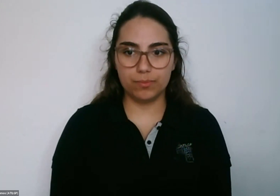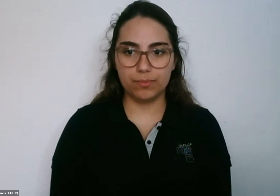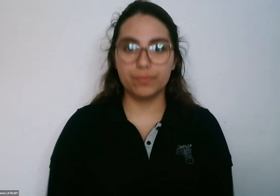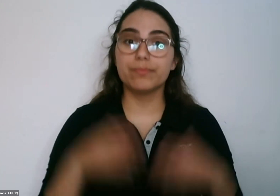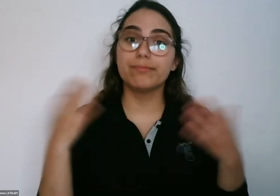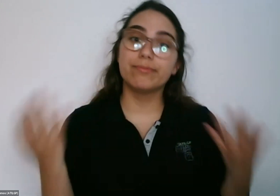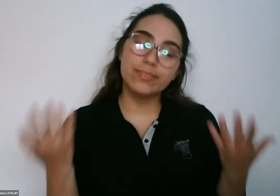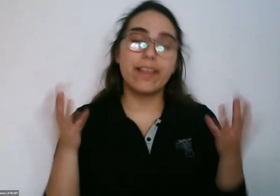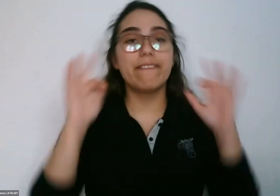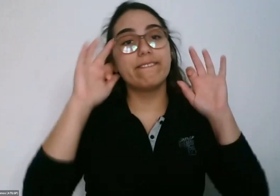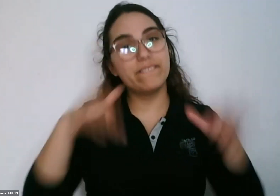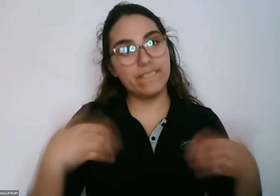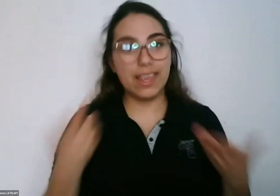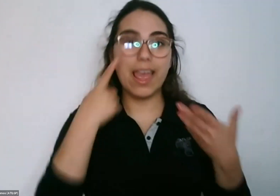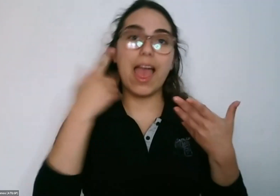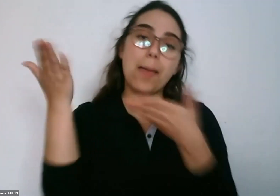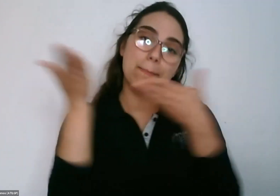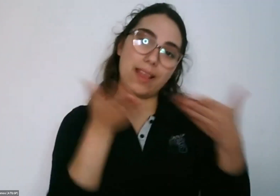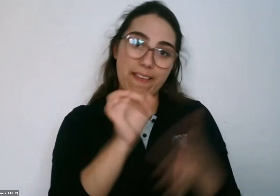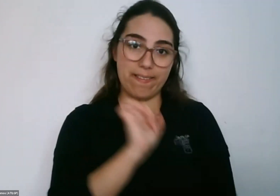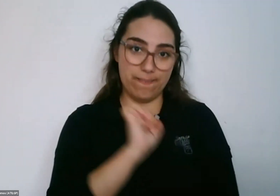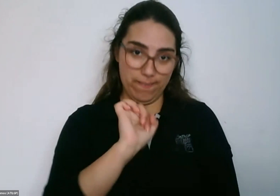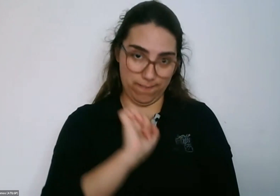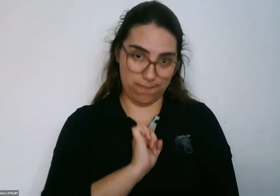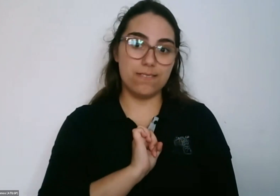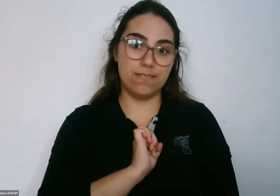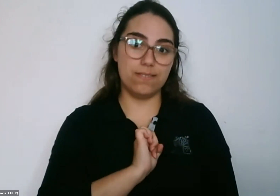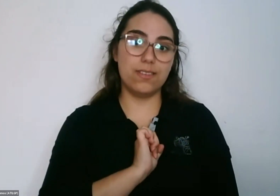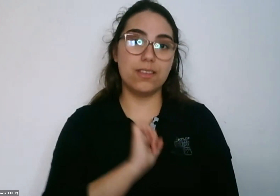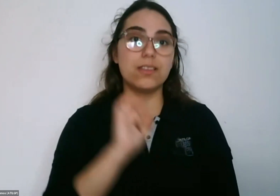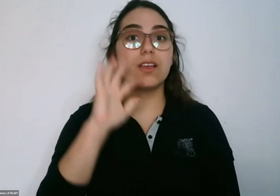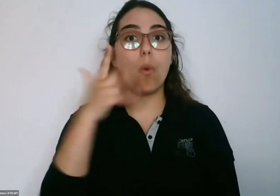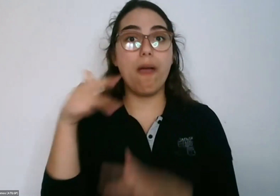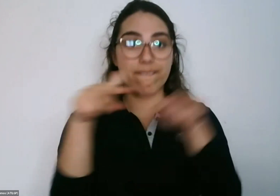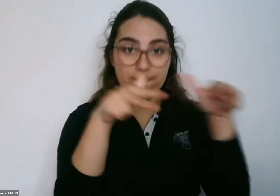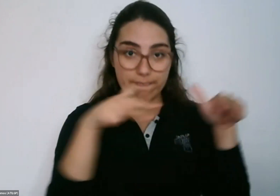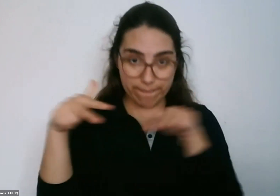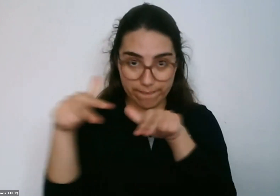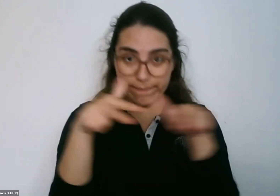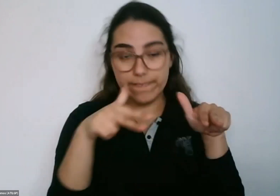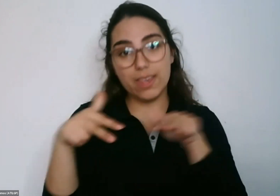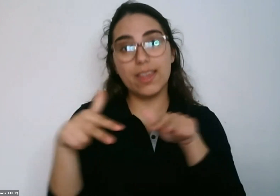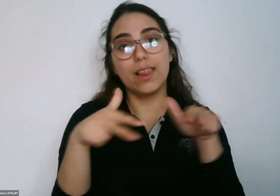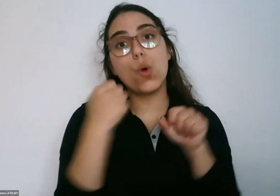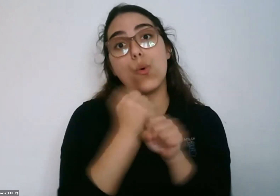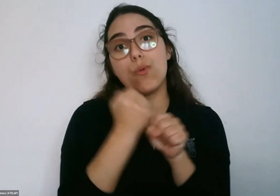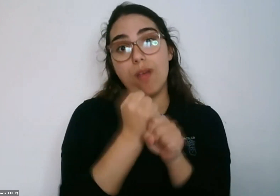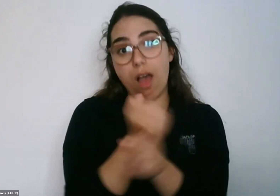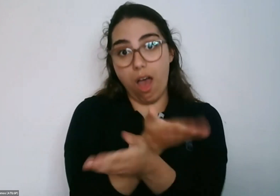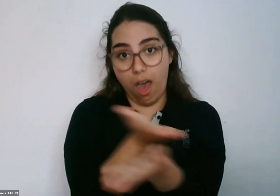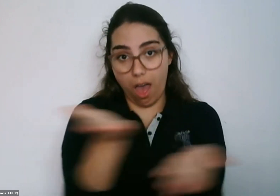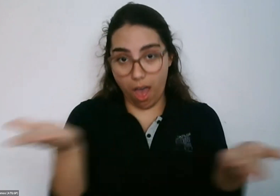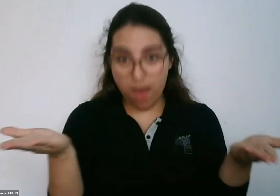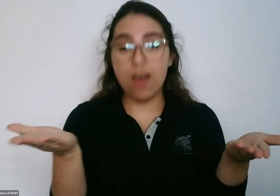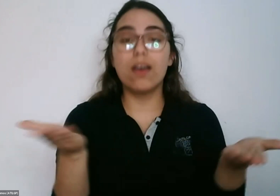E assim dou por terminada a minha apresentação, respondo aqui quando mostro o vídeo, é um bocadinho como estes trabalhos podem ser, como é